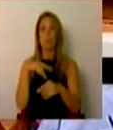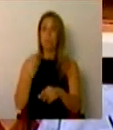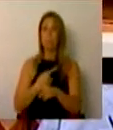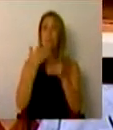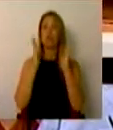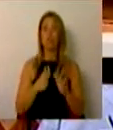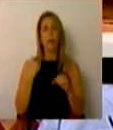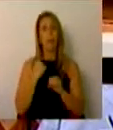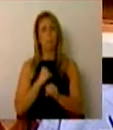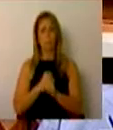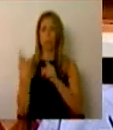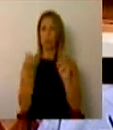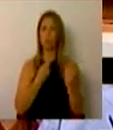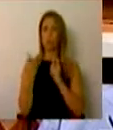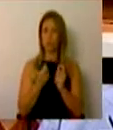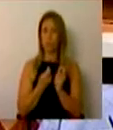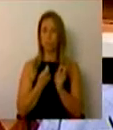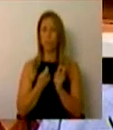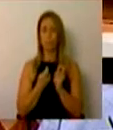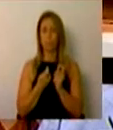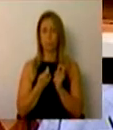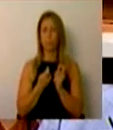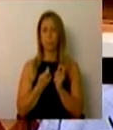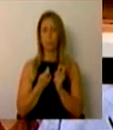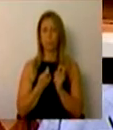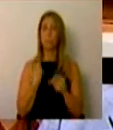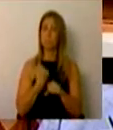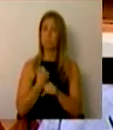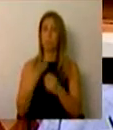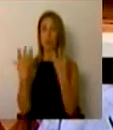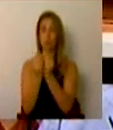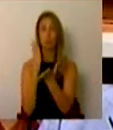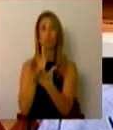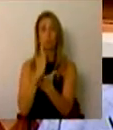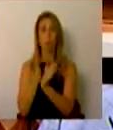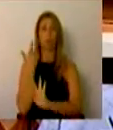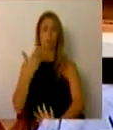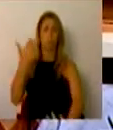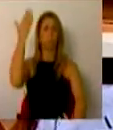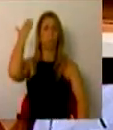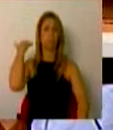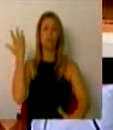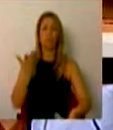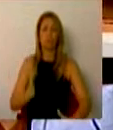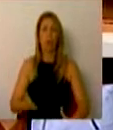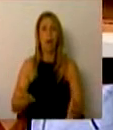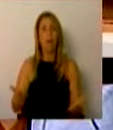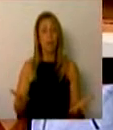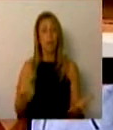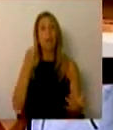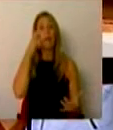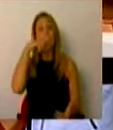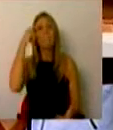ser trabalhado, discutido e trabalhado com as escolas há muito tempo, quem pensa que a publicação